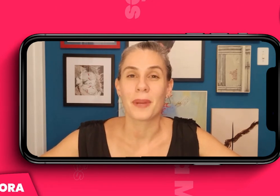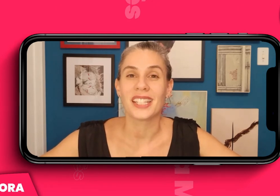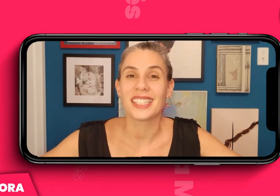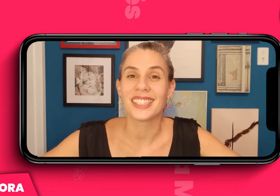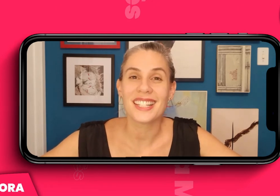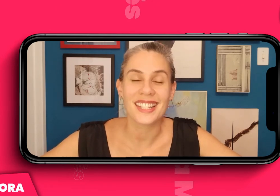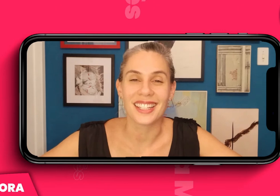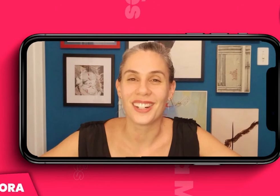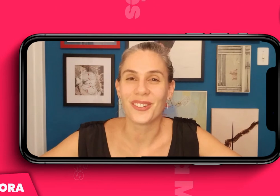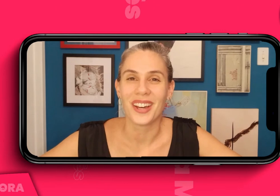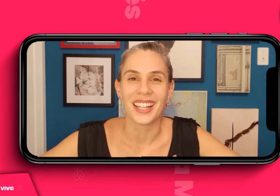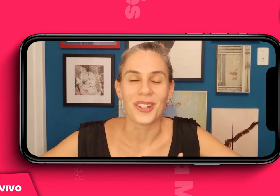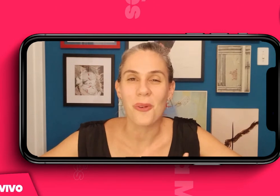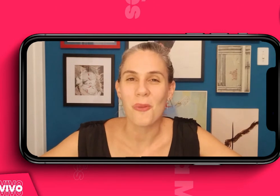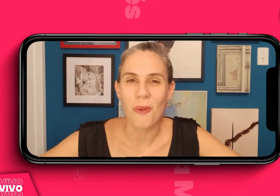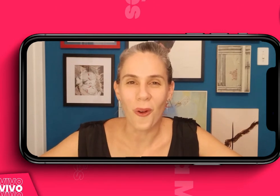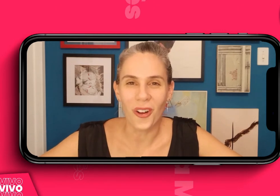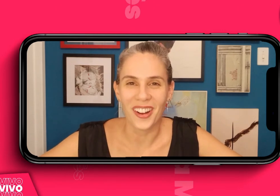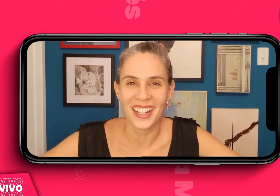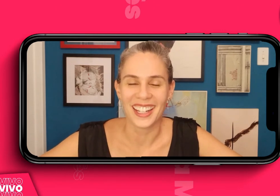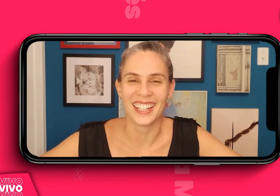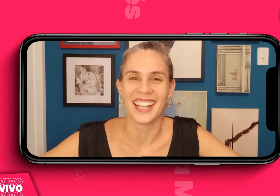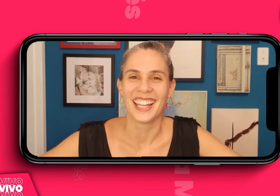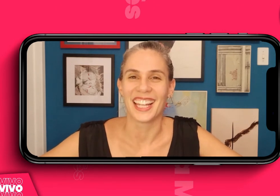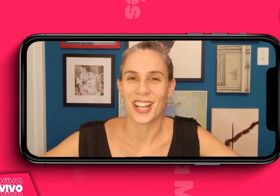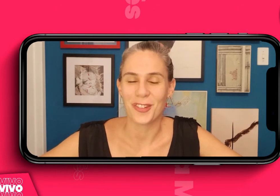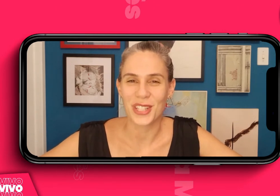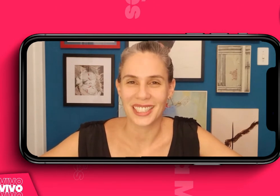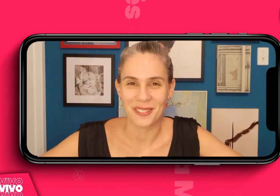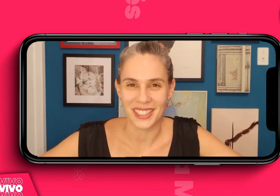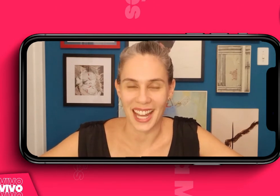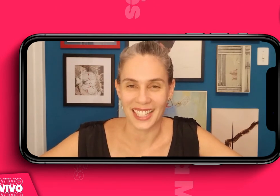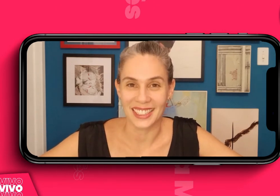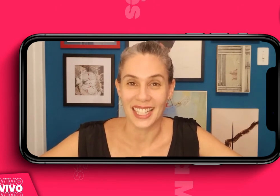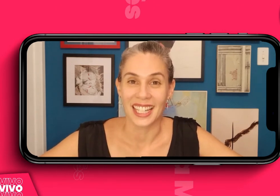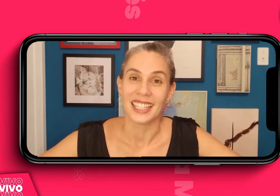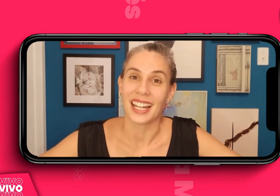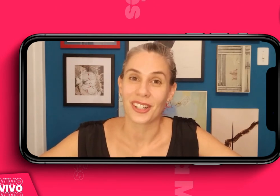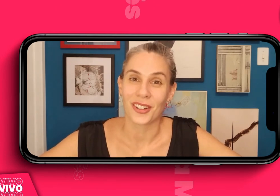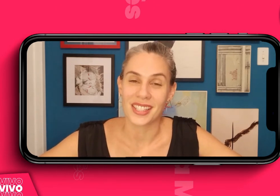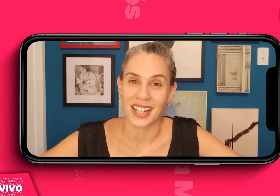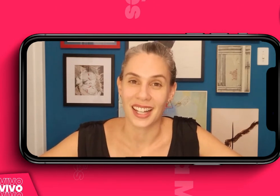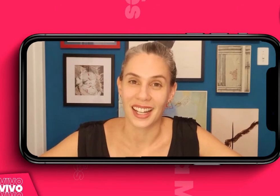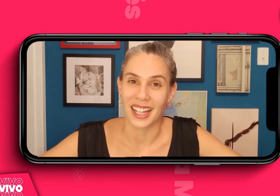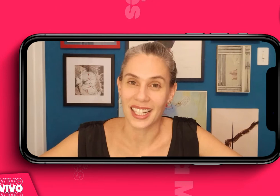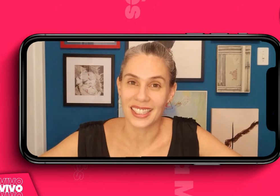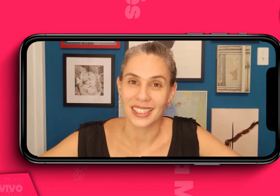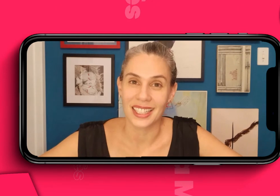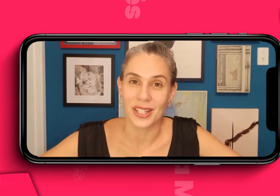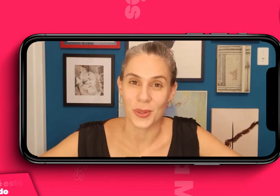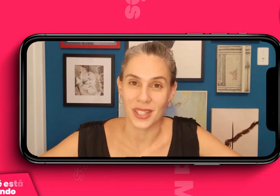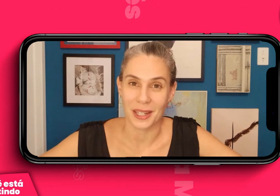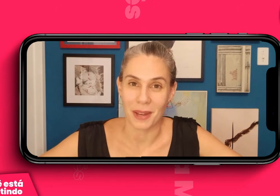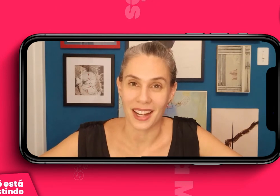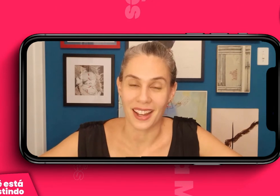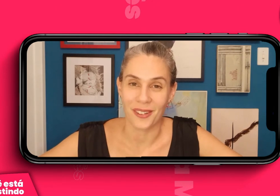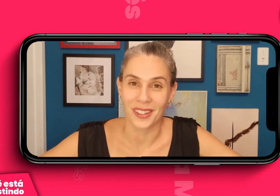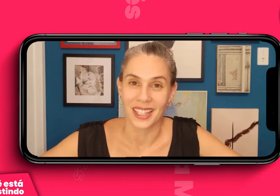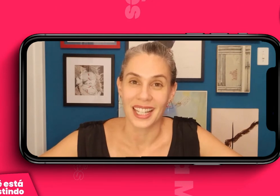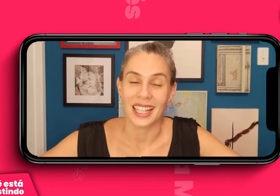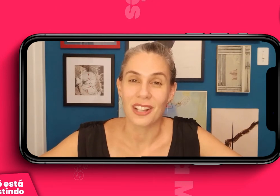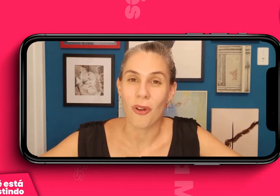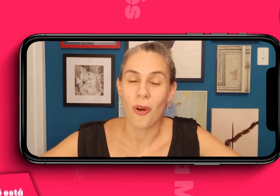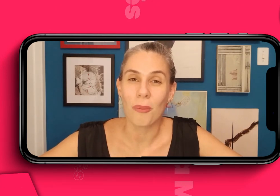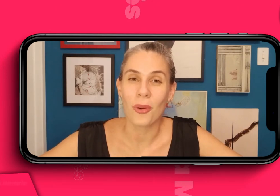entrevista, prestem atenção no humor e na objetividade da nossa grande Suzana